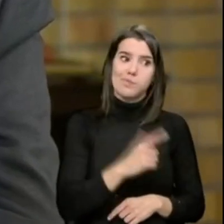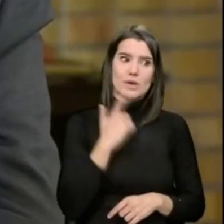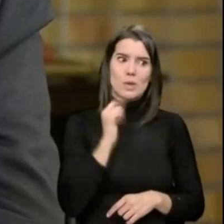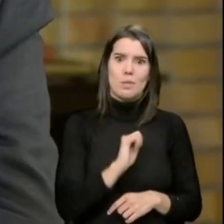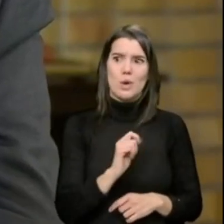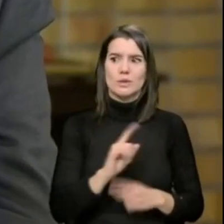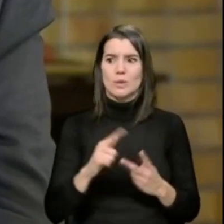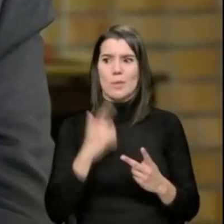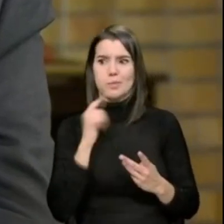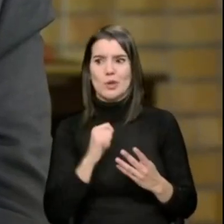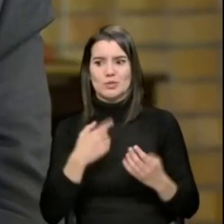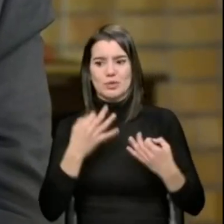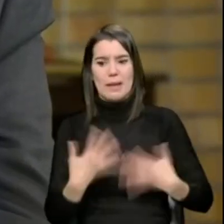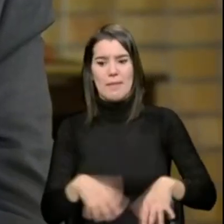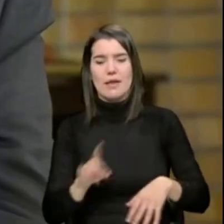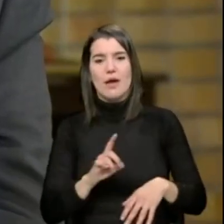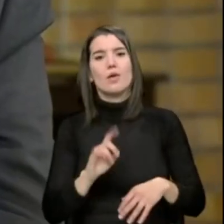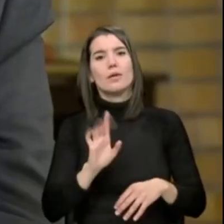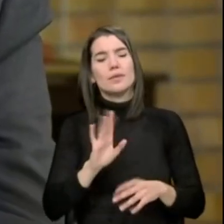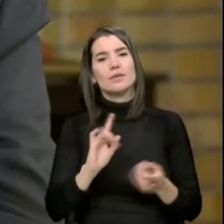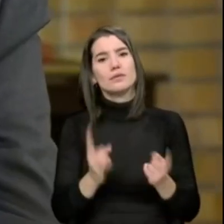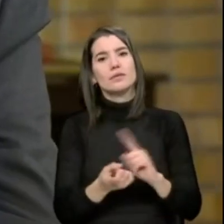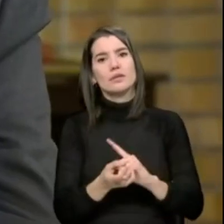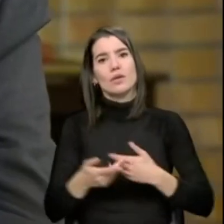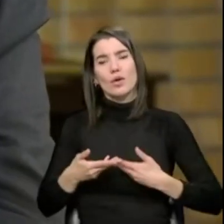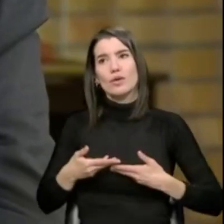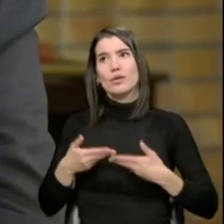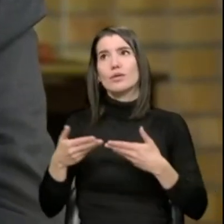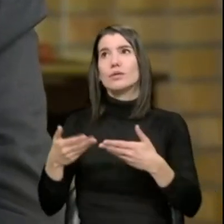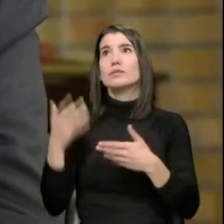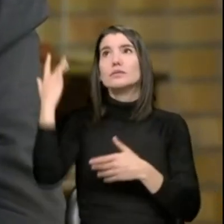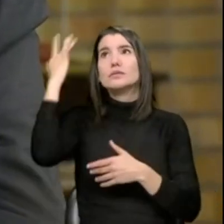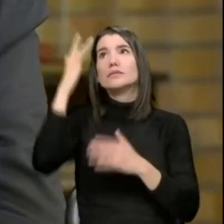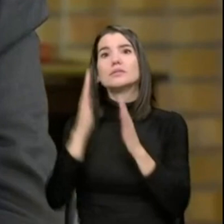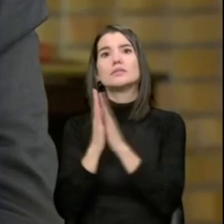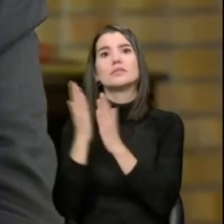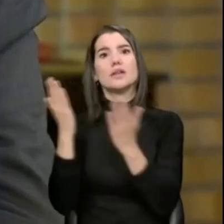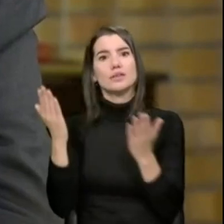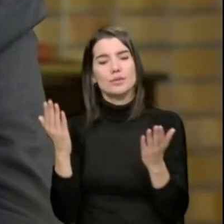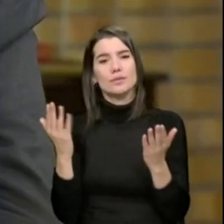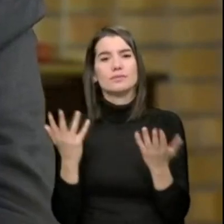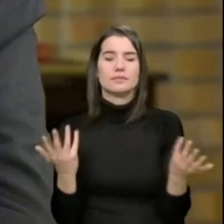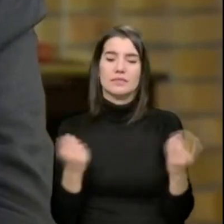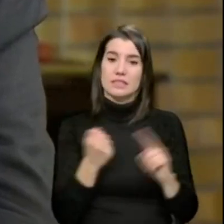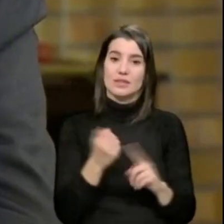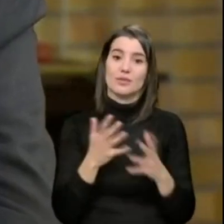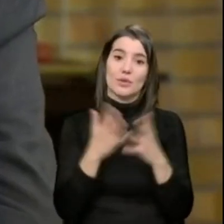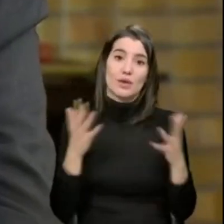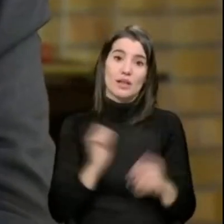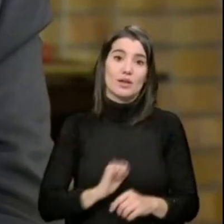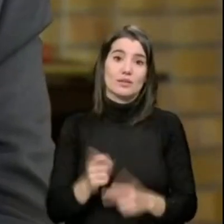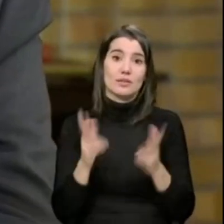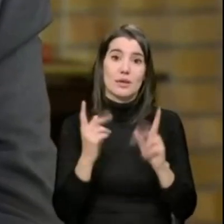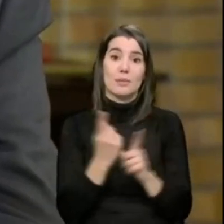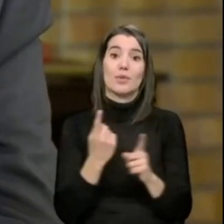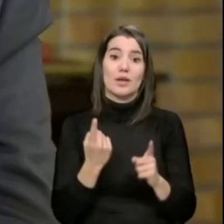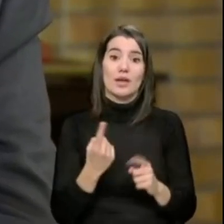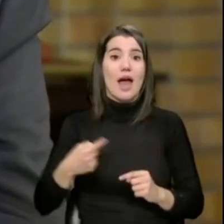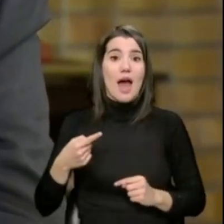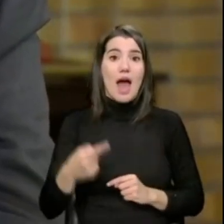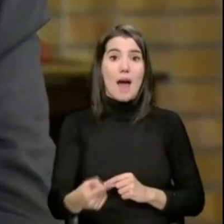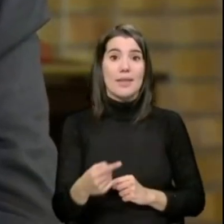não me portar mal, mas é o convite a uma santidade. E aí já é um grande desafio à nossa liberdade, porque temos que fazer escolhas